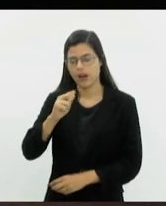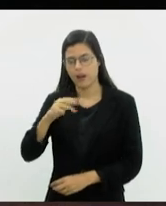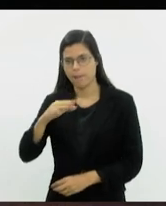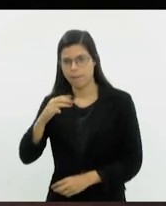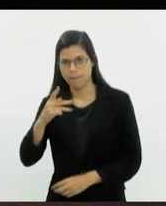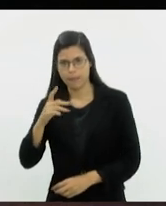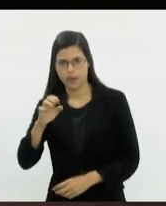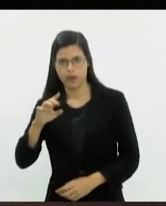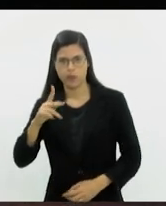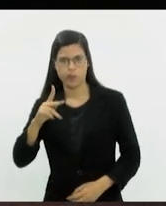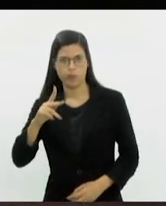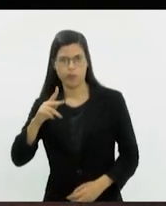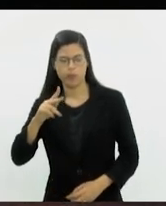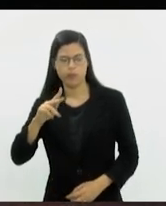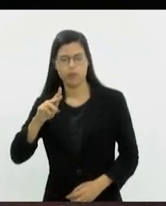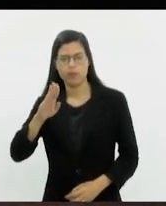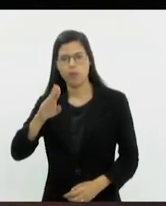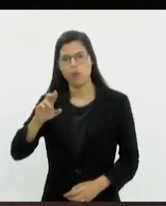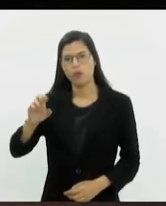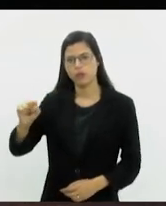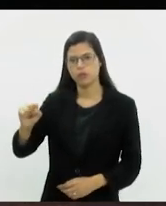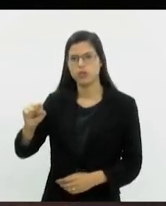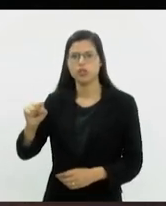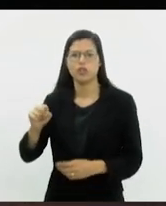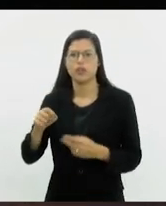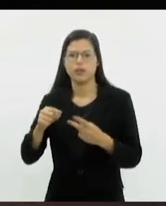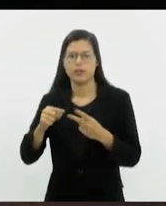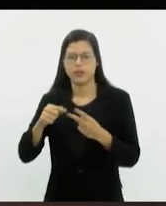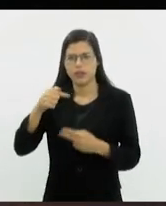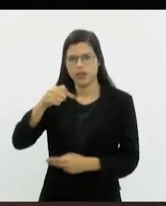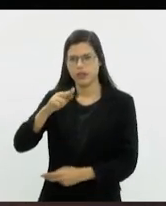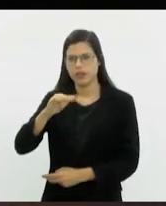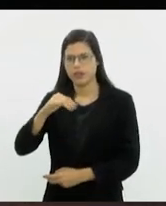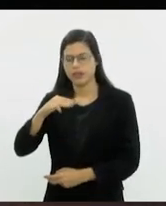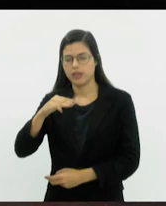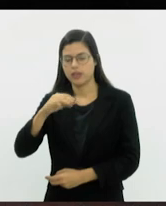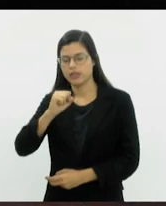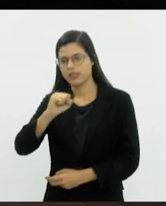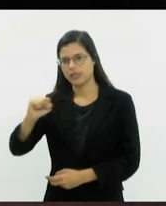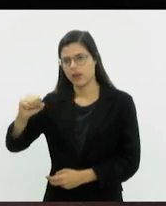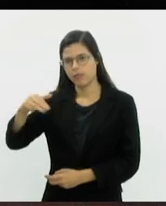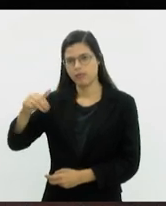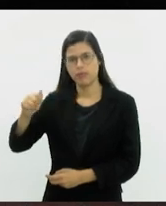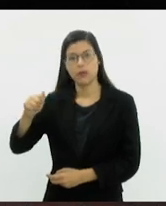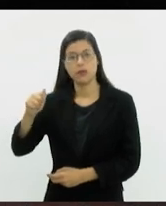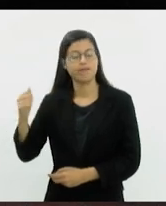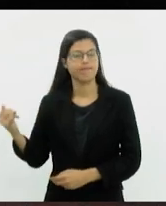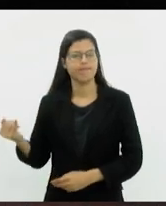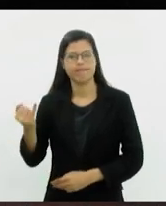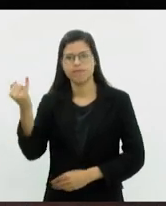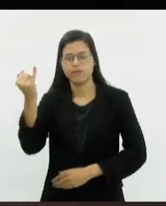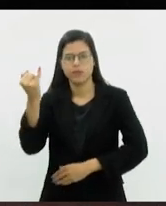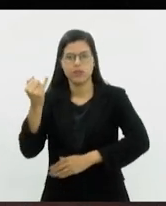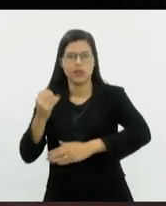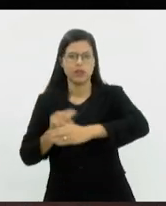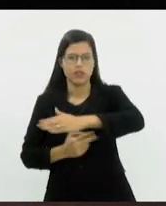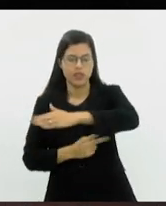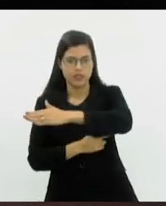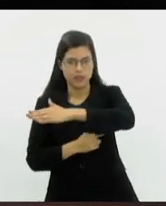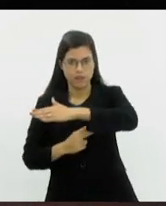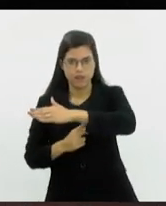Macabu. E vai ser de fundamental importância essa ponte, que foi a ponte Vão